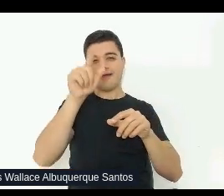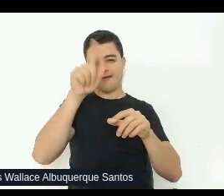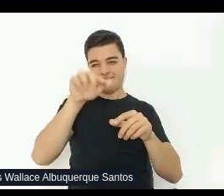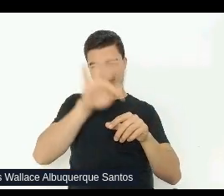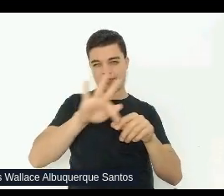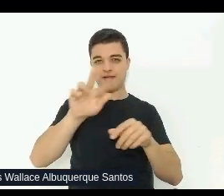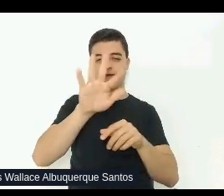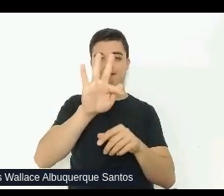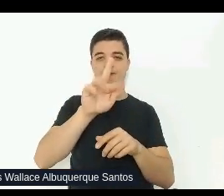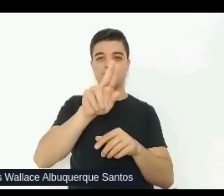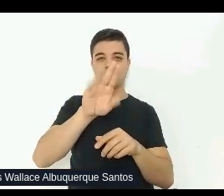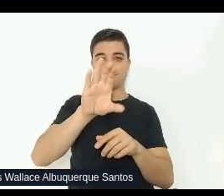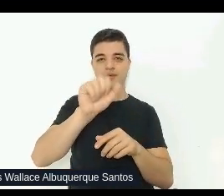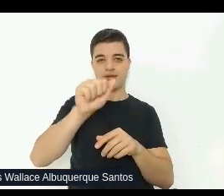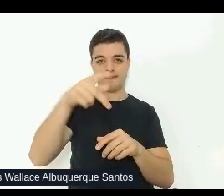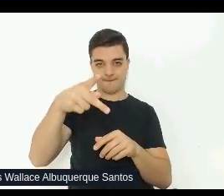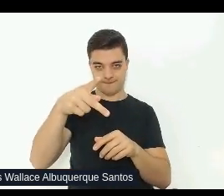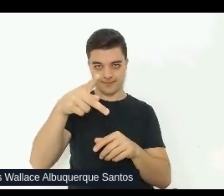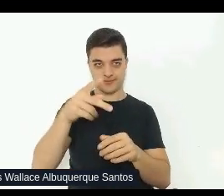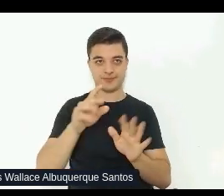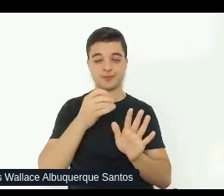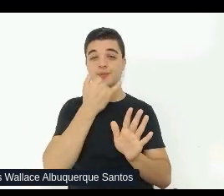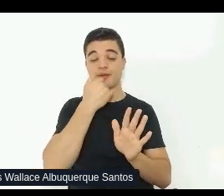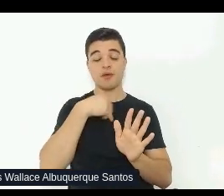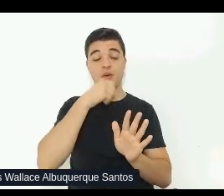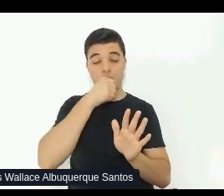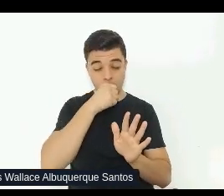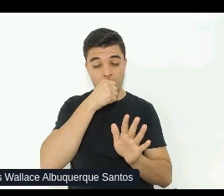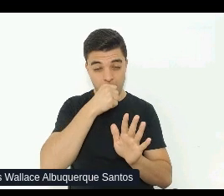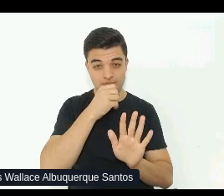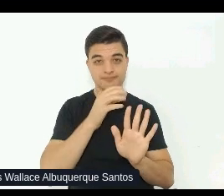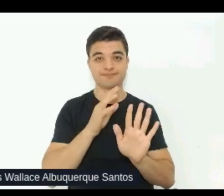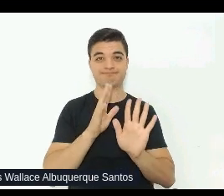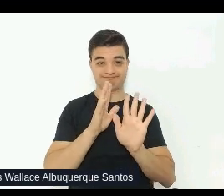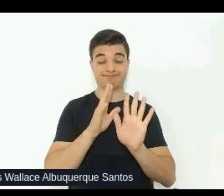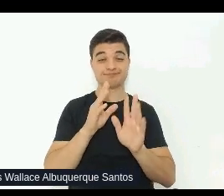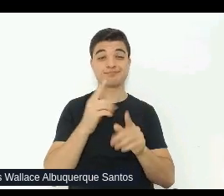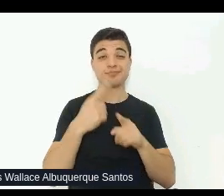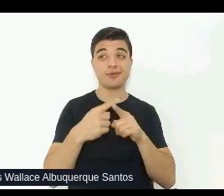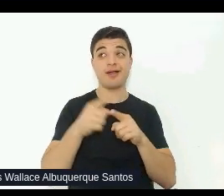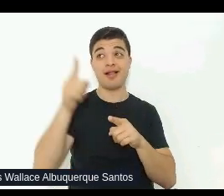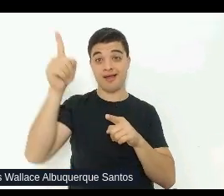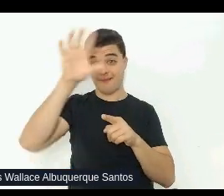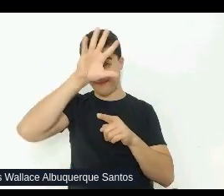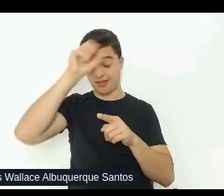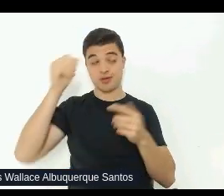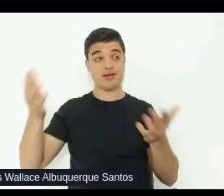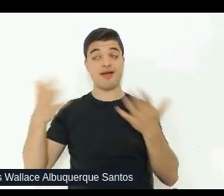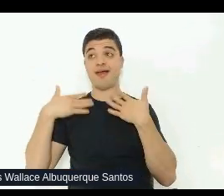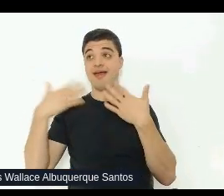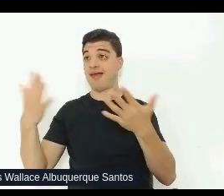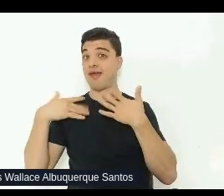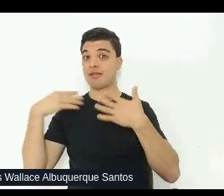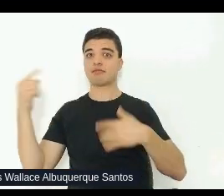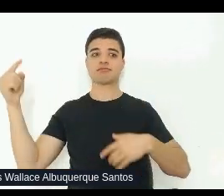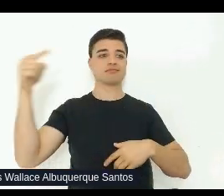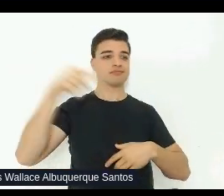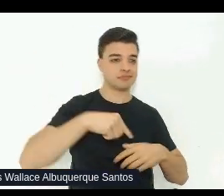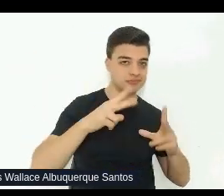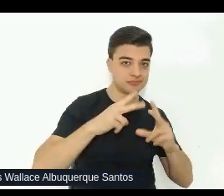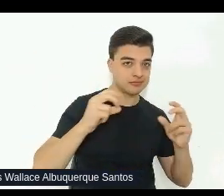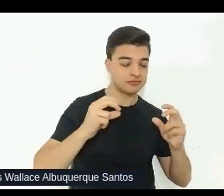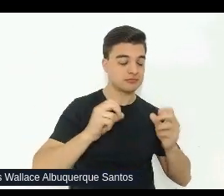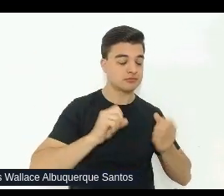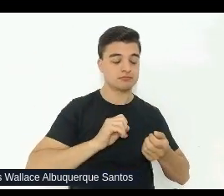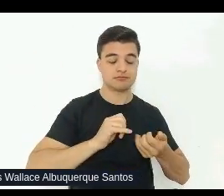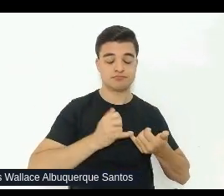estar um pouco assim, porque como eu falei, eu vim de Manaus quente, eu peguei um choque térmico imenso quando eu vim para cá. Eu acho que